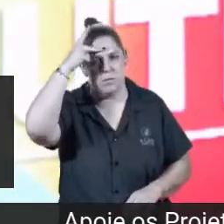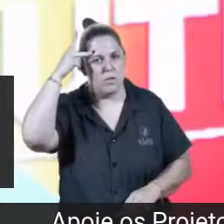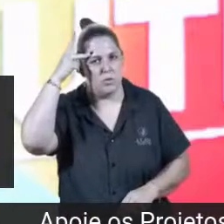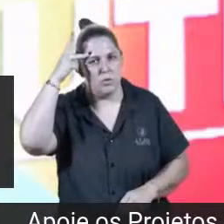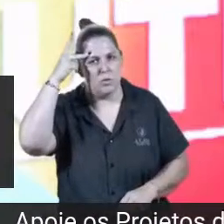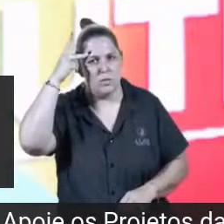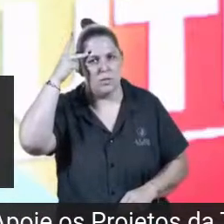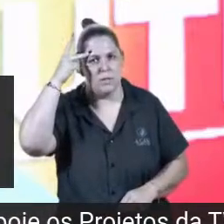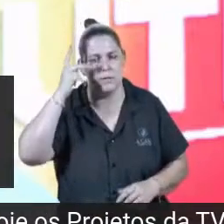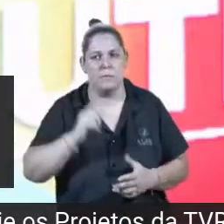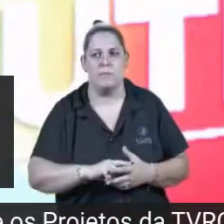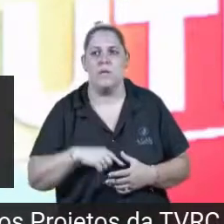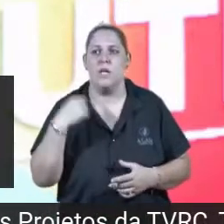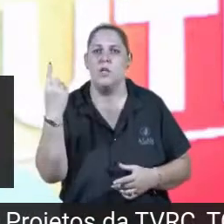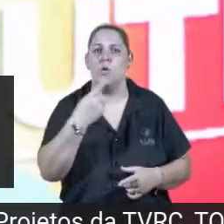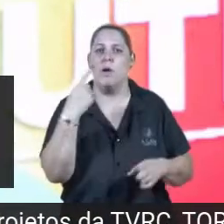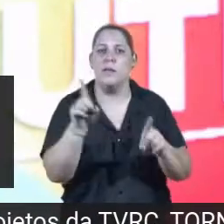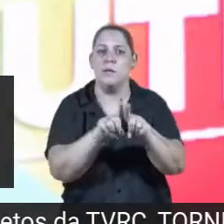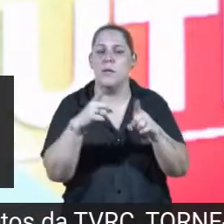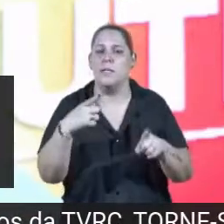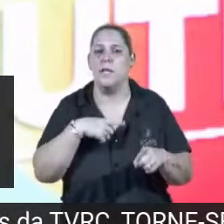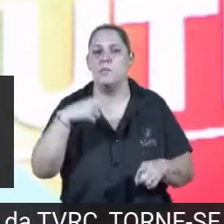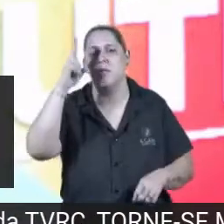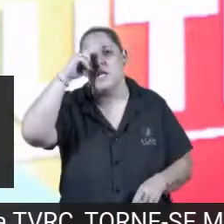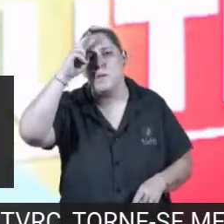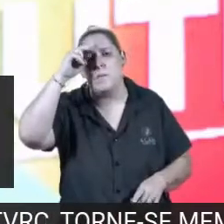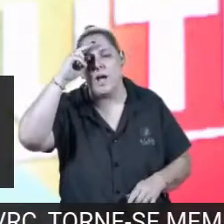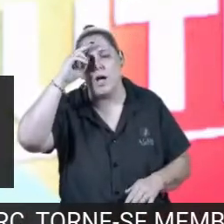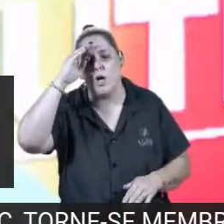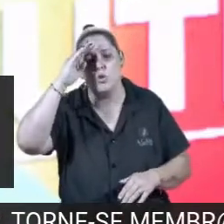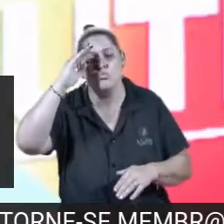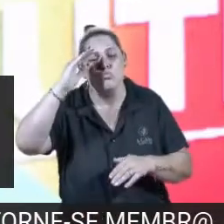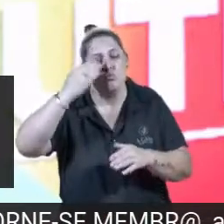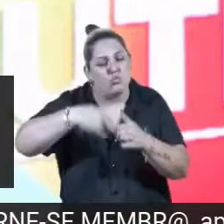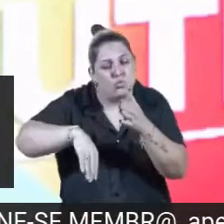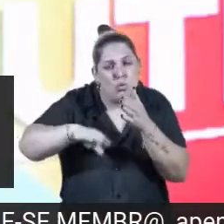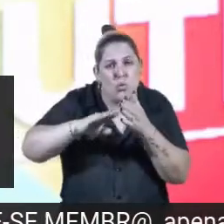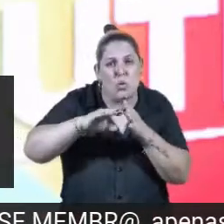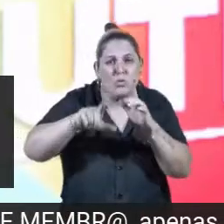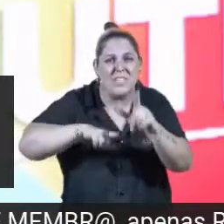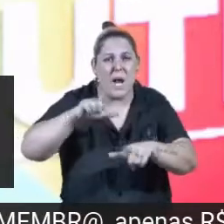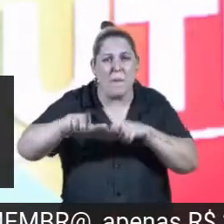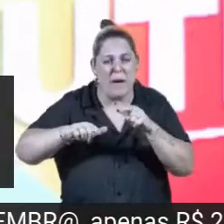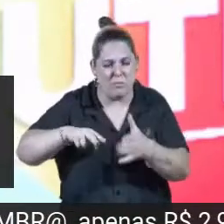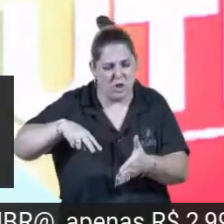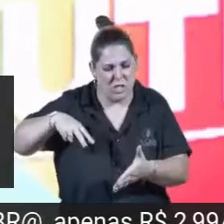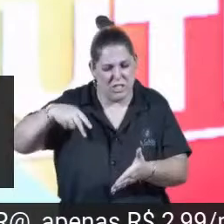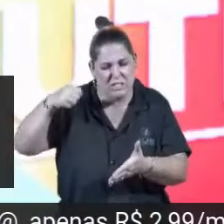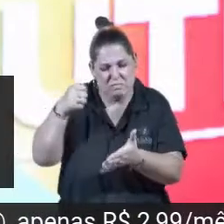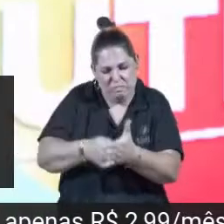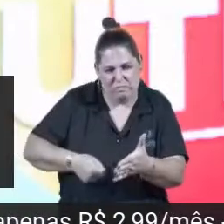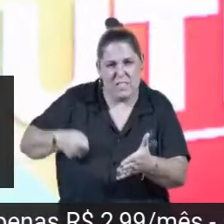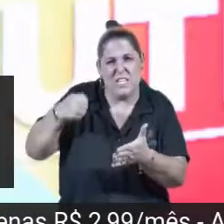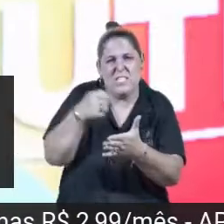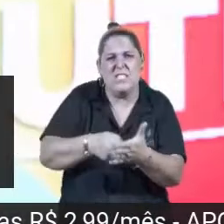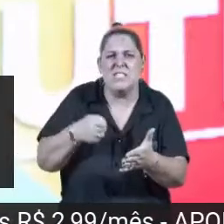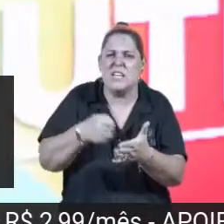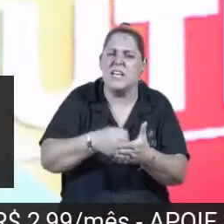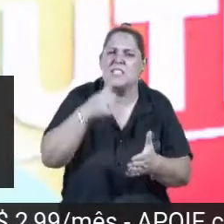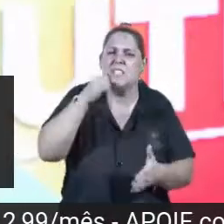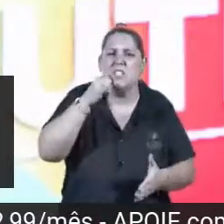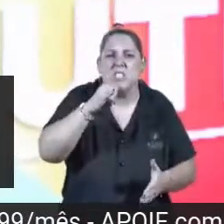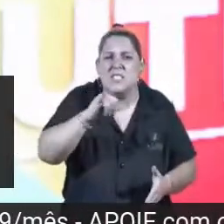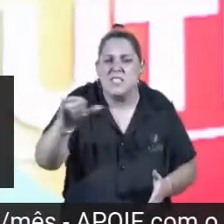Para além disso, a gente também tem que lembrar de todo o processo de resistência. E aqui eu quero dizer, para cada um militante que